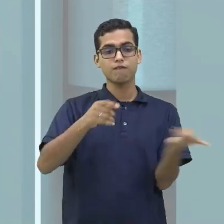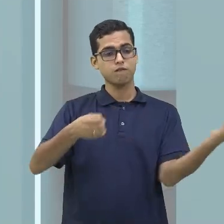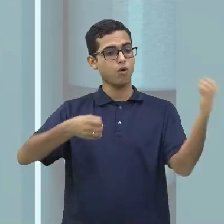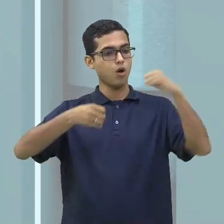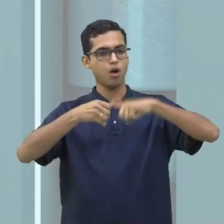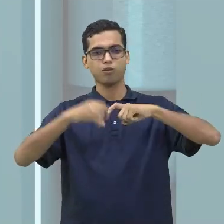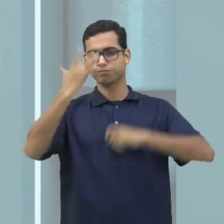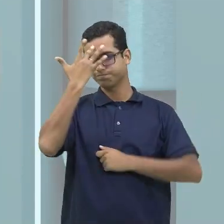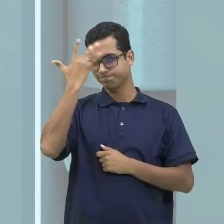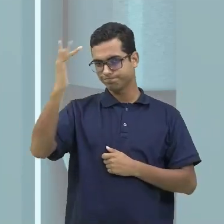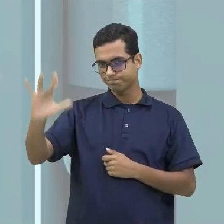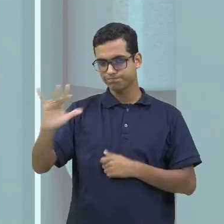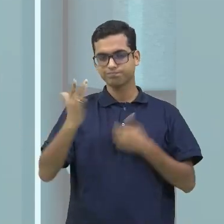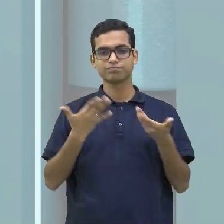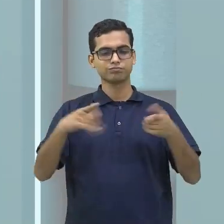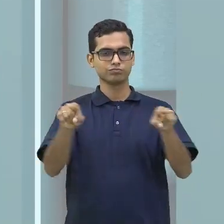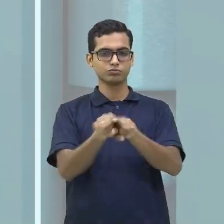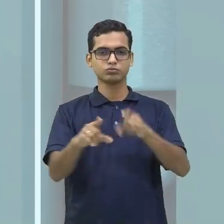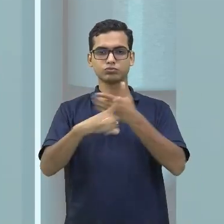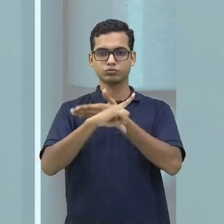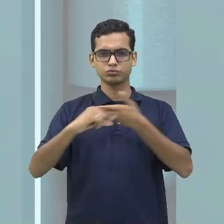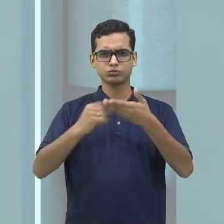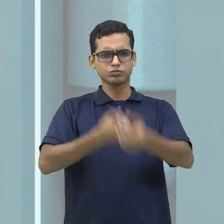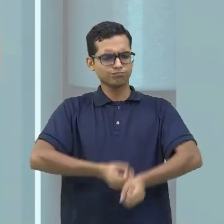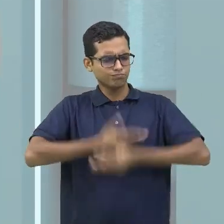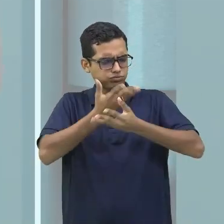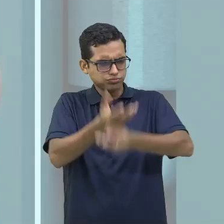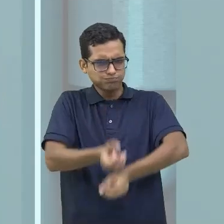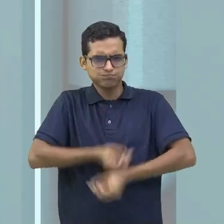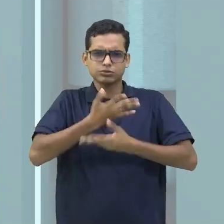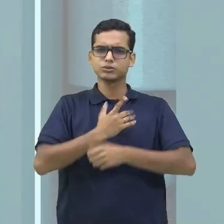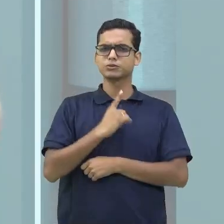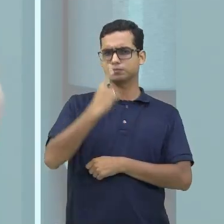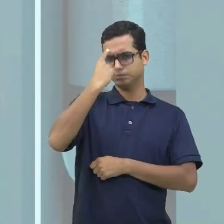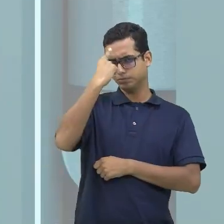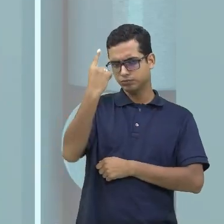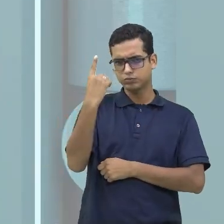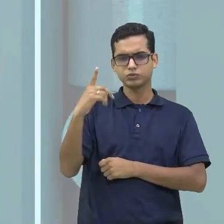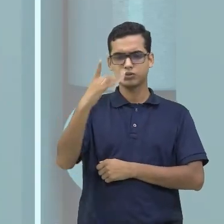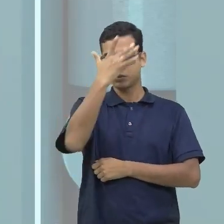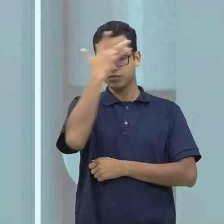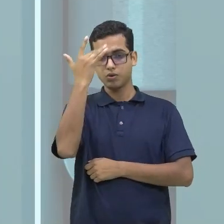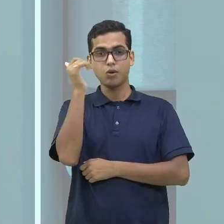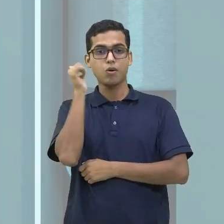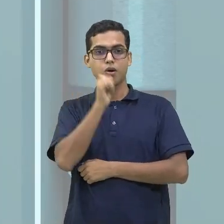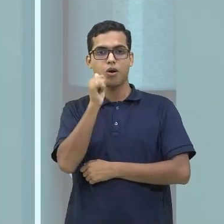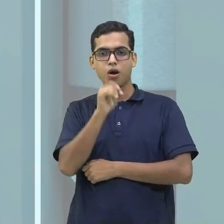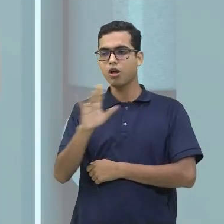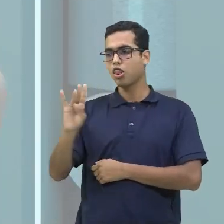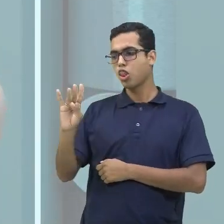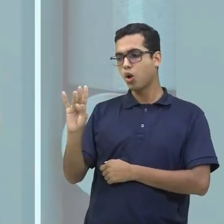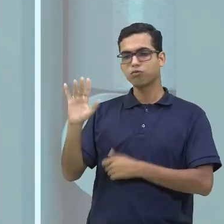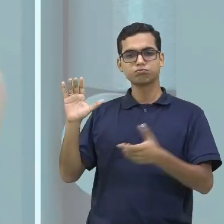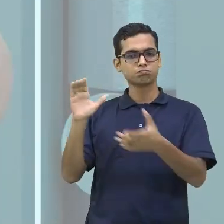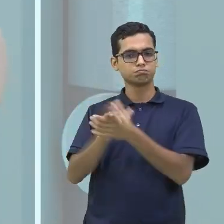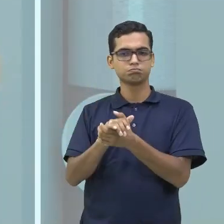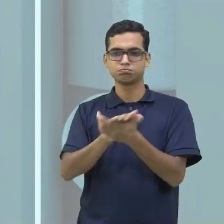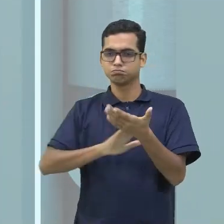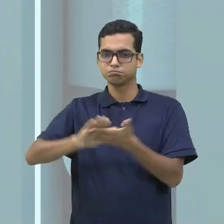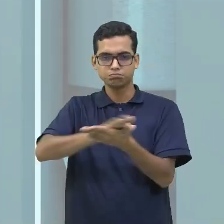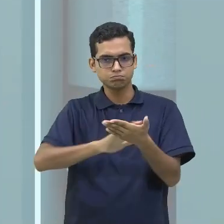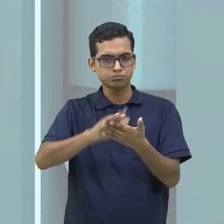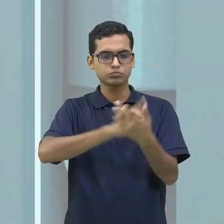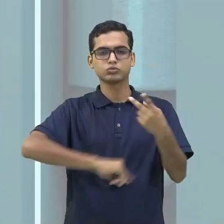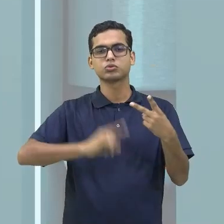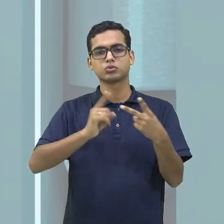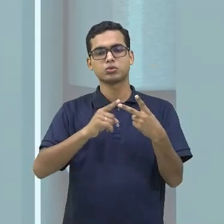Então, nesse poema, essa ideia é resgatada, tá, gente? De noivas que ficaram sem casar, de mães que ficaram ali rezando